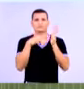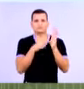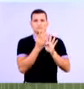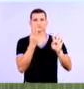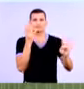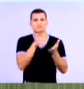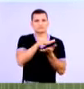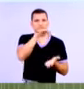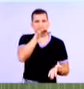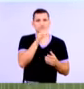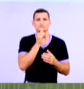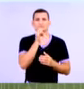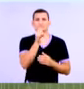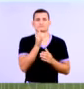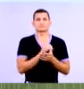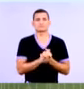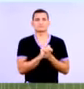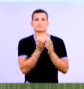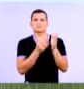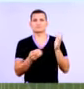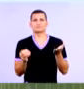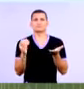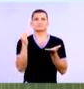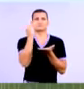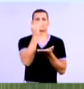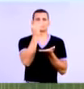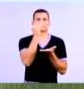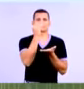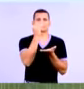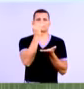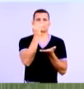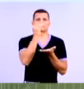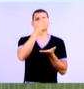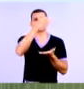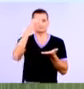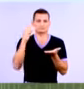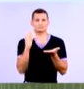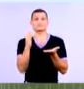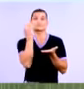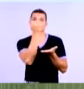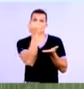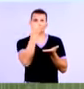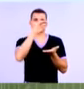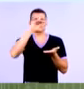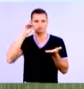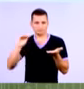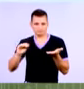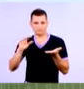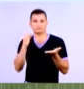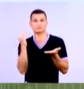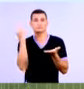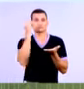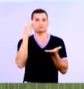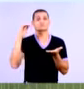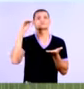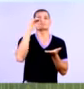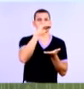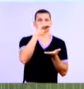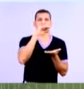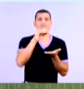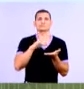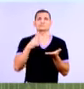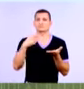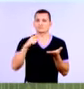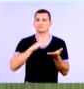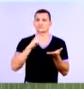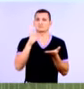fila? Para inserir numa pilha, eu insiro no topo e removo do topo. Então, eu tenho que ter um controlador. Na minha fila,